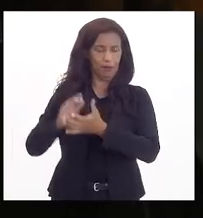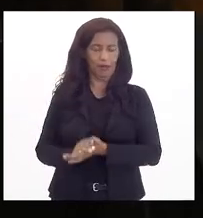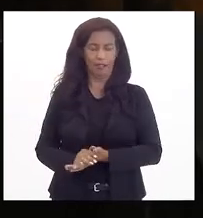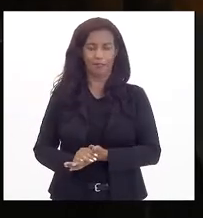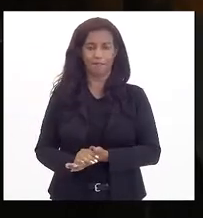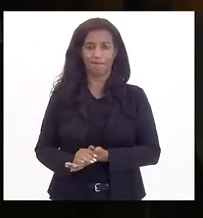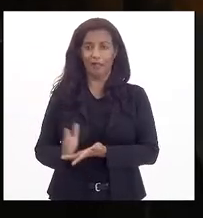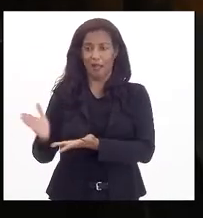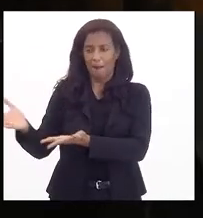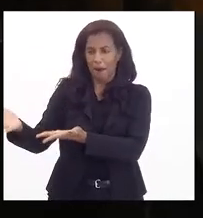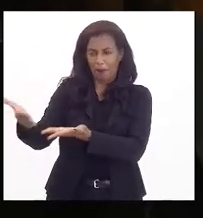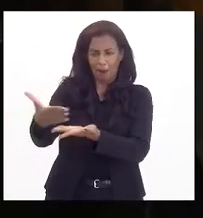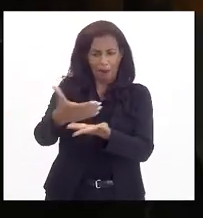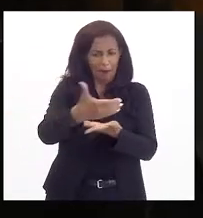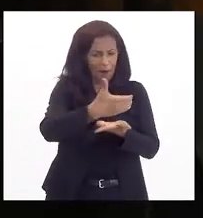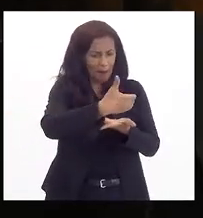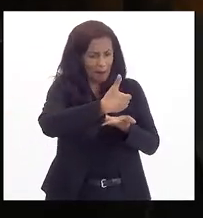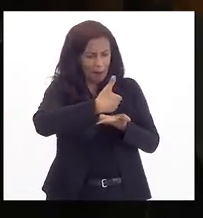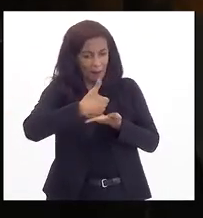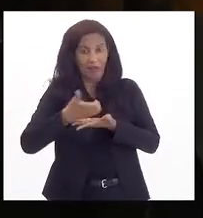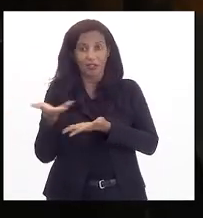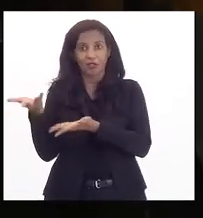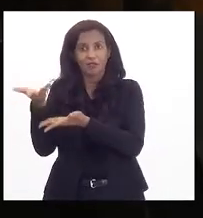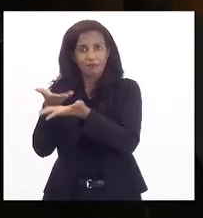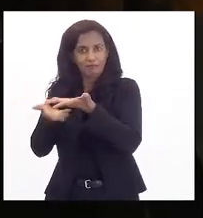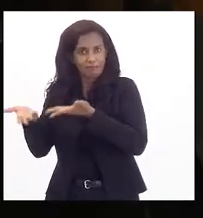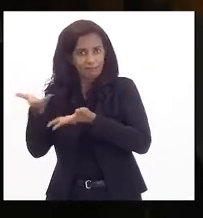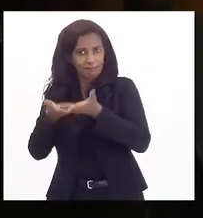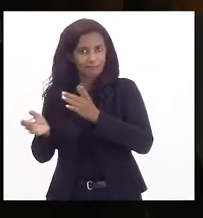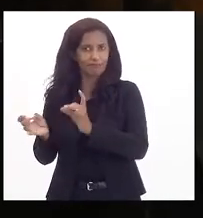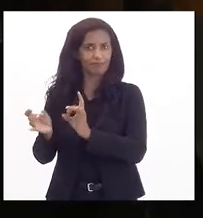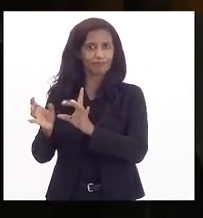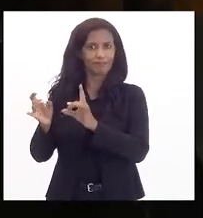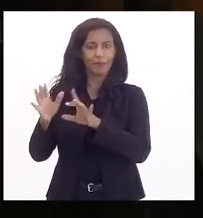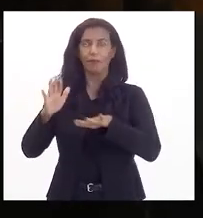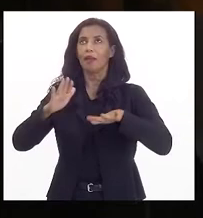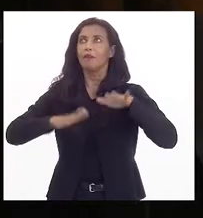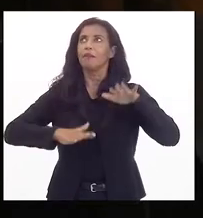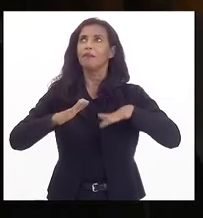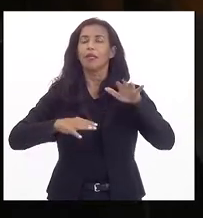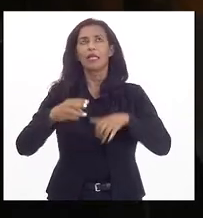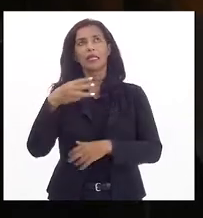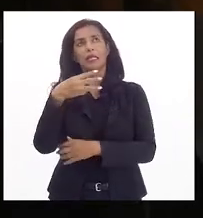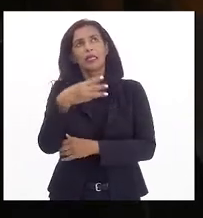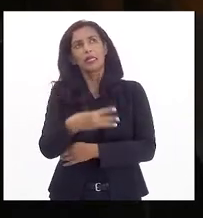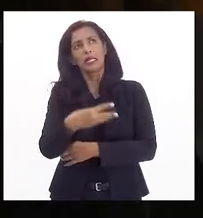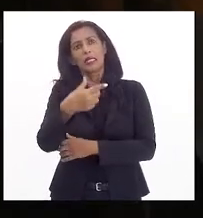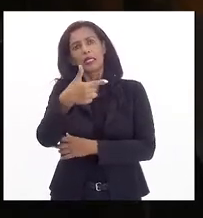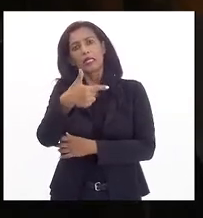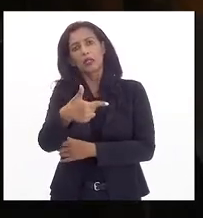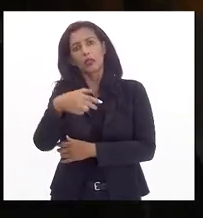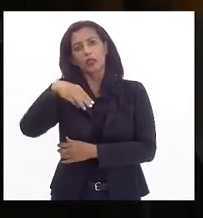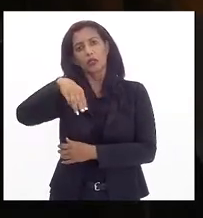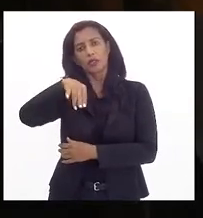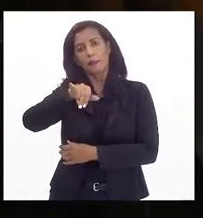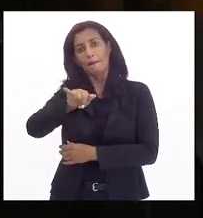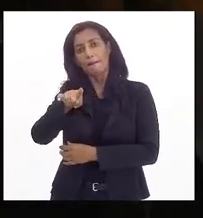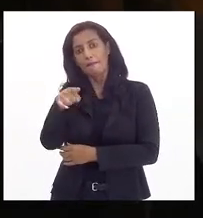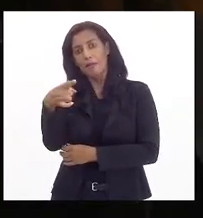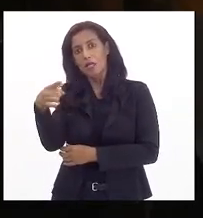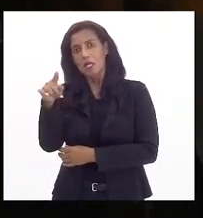arrecadou de participação especial aproximadamente 32 bilhões